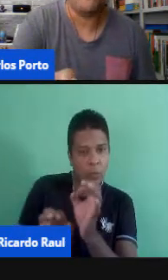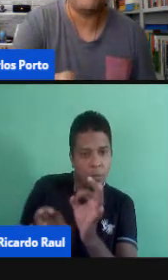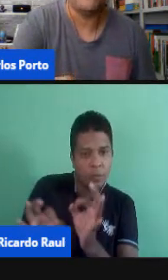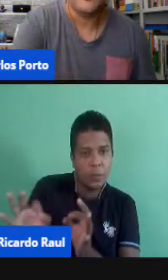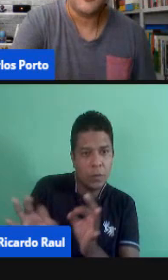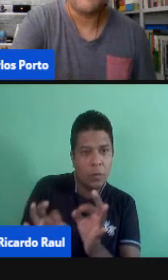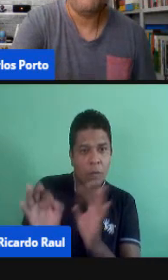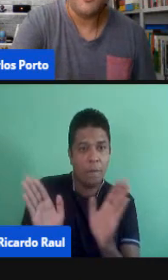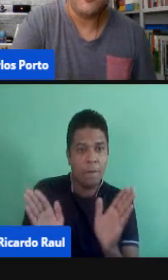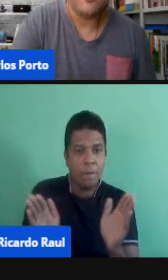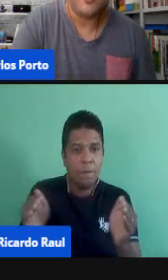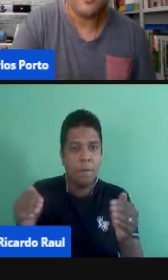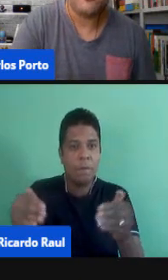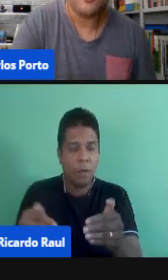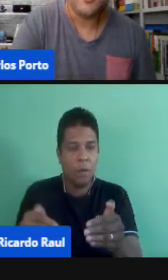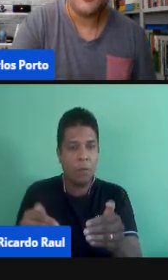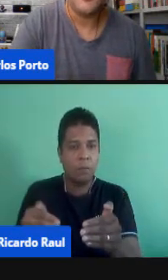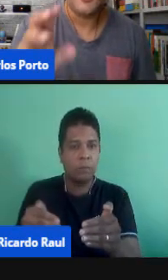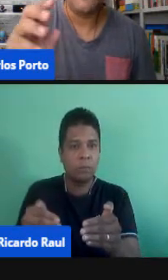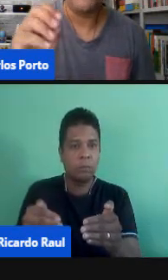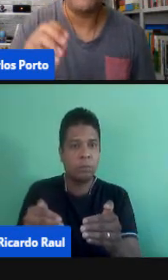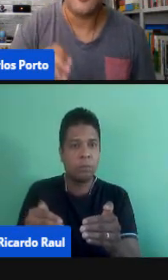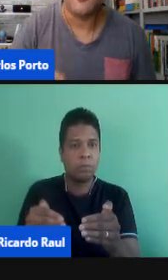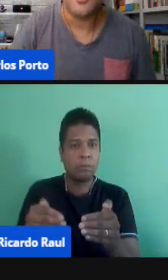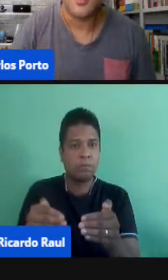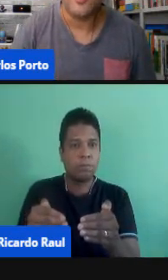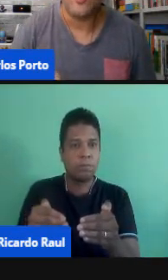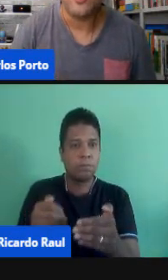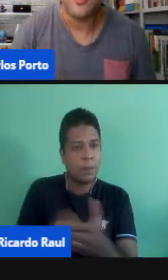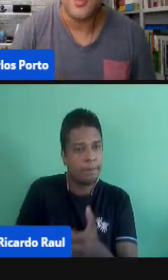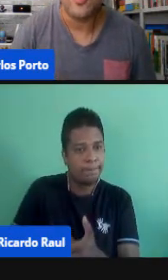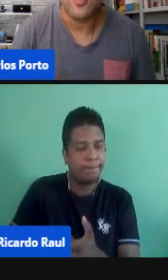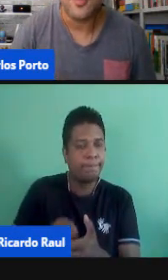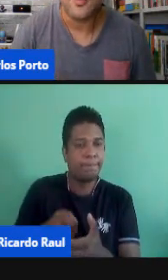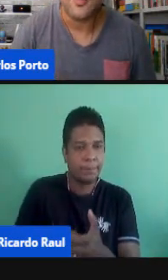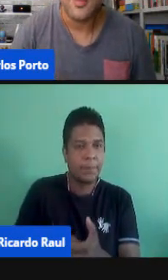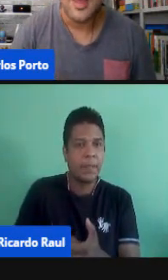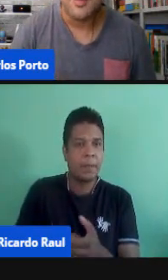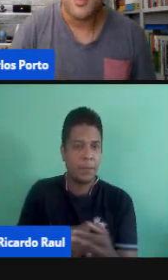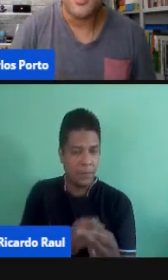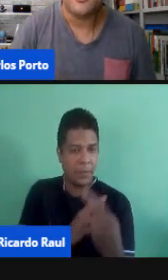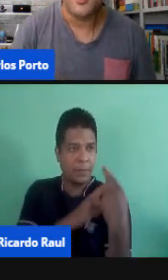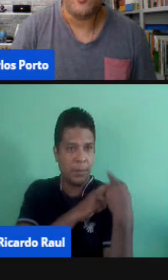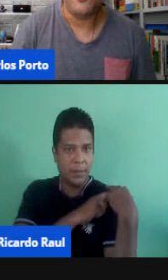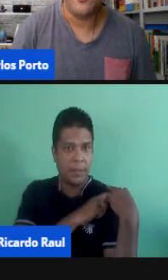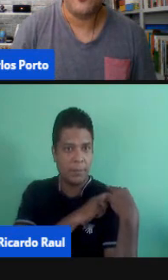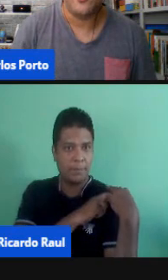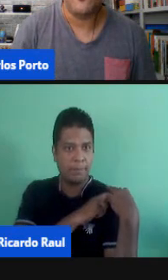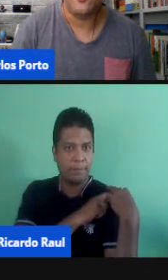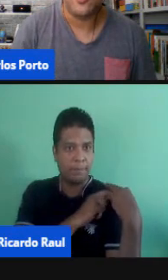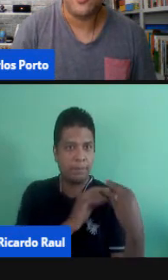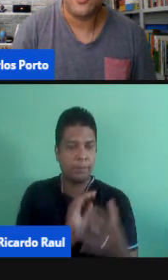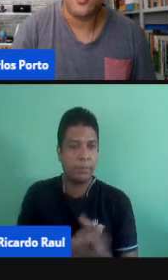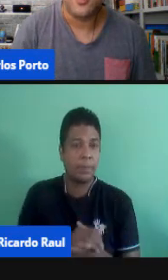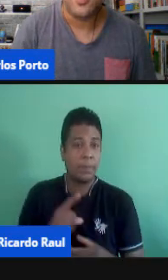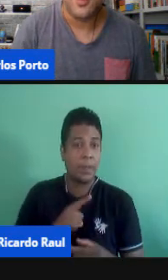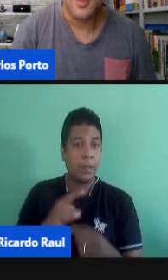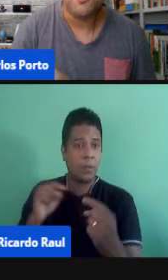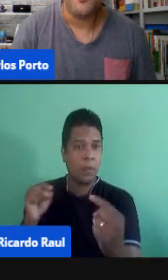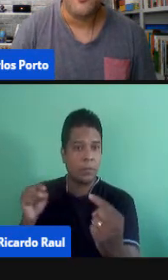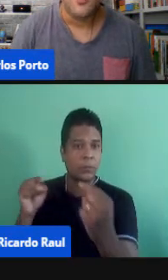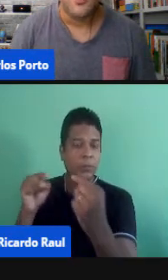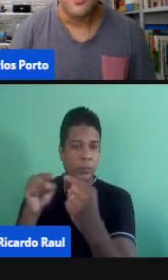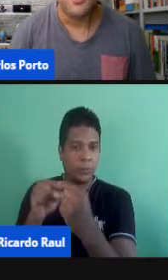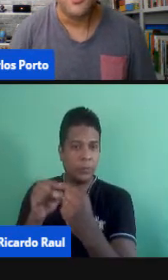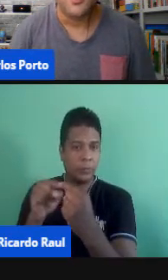o foco, a persistência e a responsabilidade, ou seja, para ter objetivos,